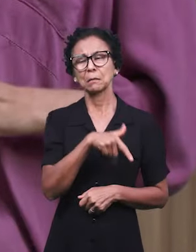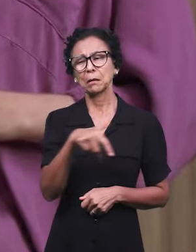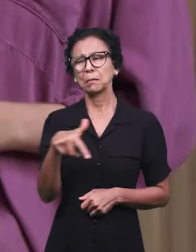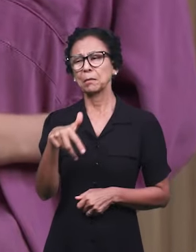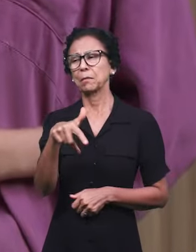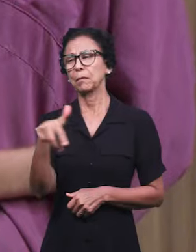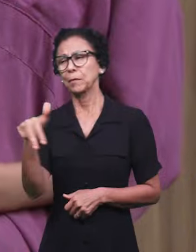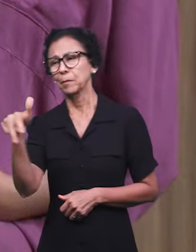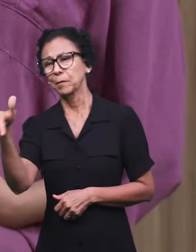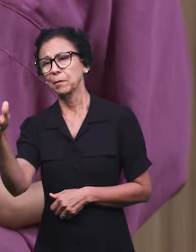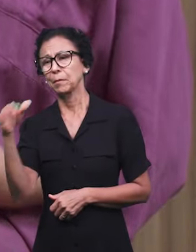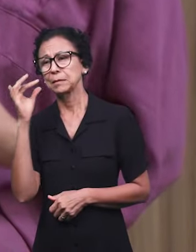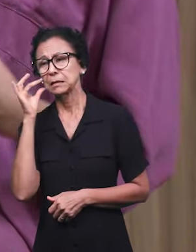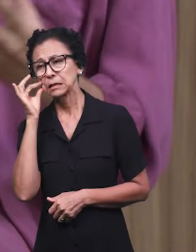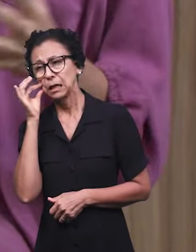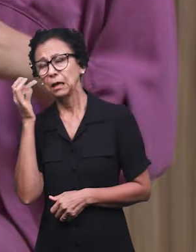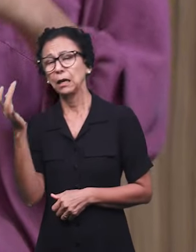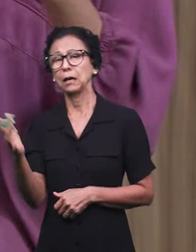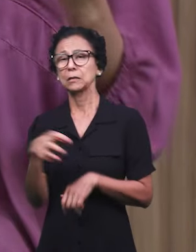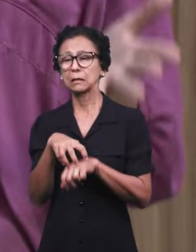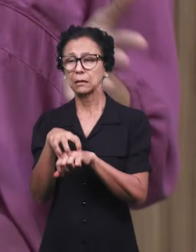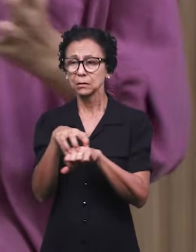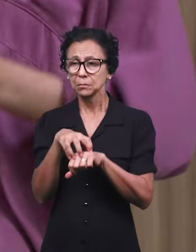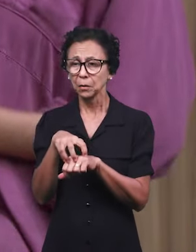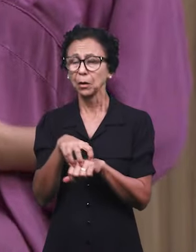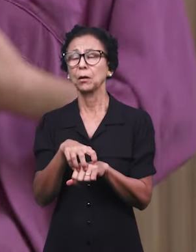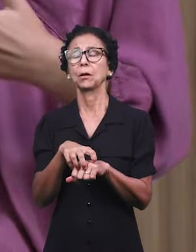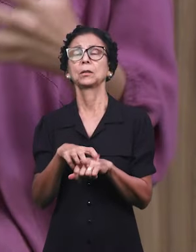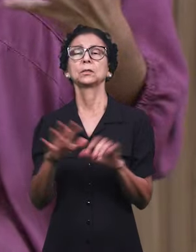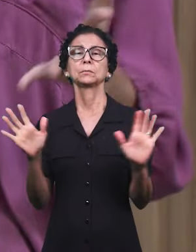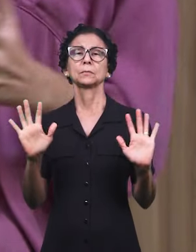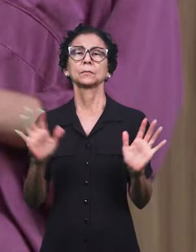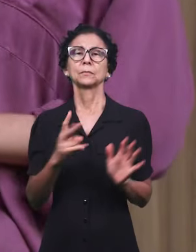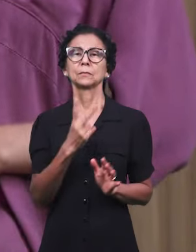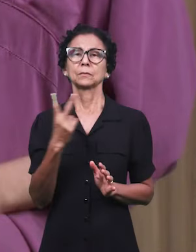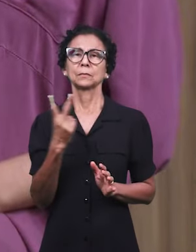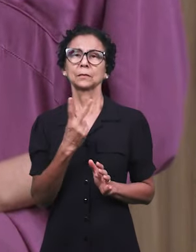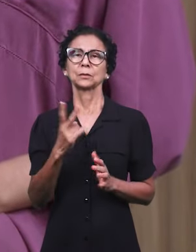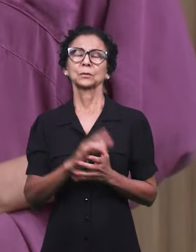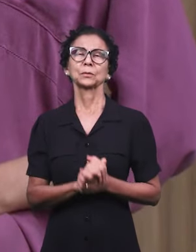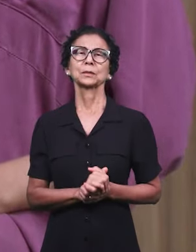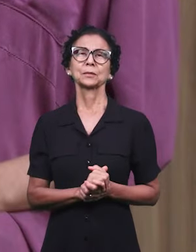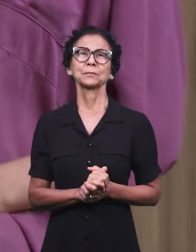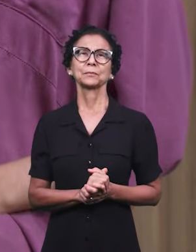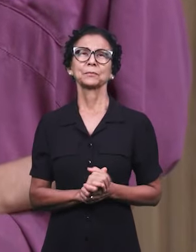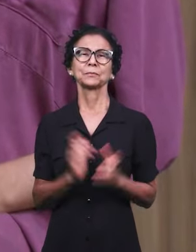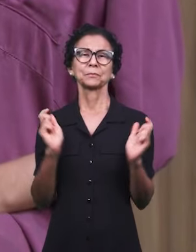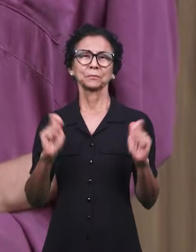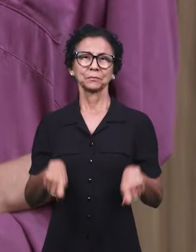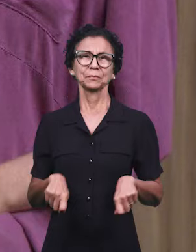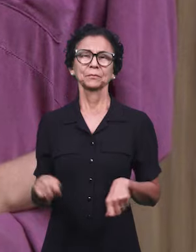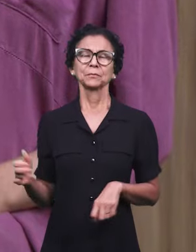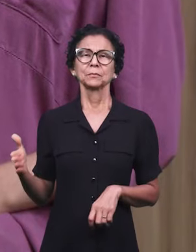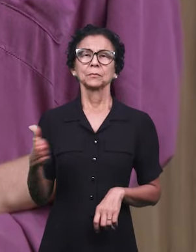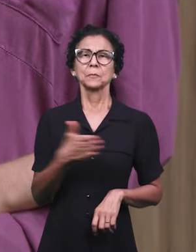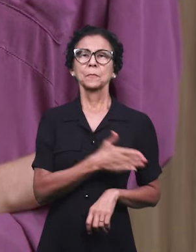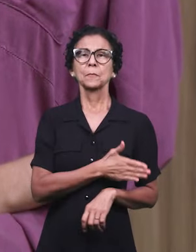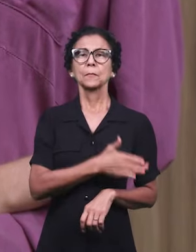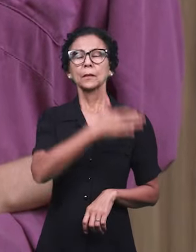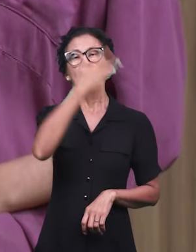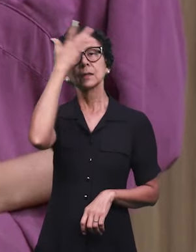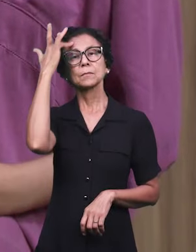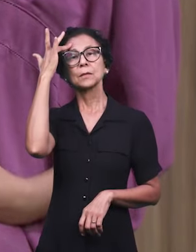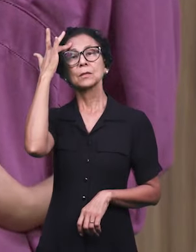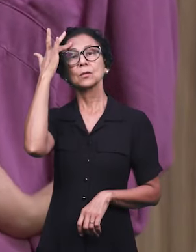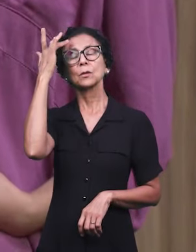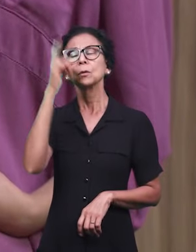meio do dia. Então, as duas modalidades são, sim, eficientes. Ai, que maravilha. E para você, para as